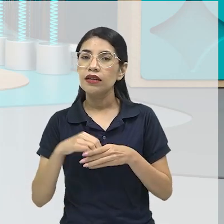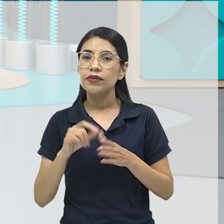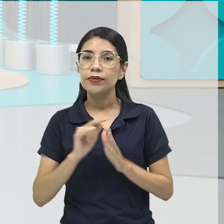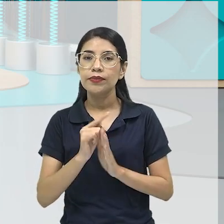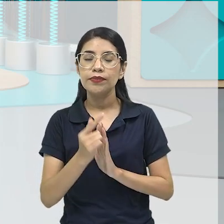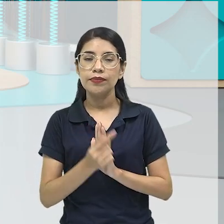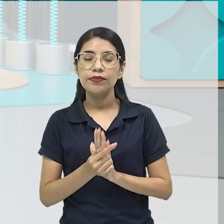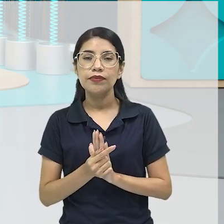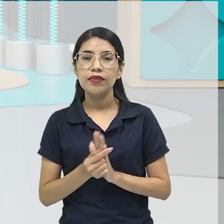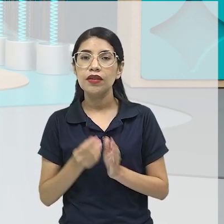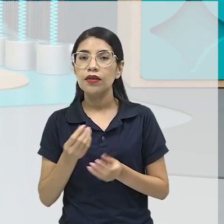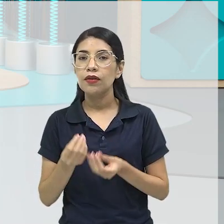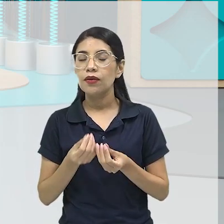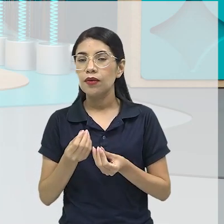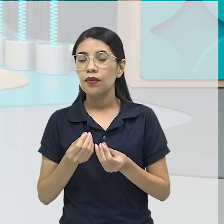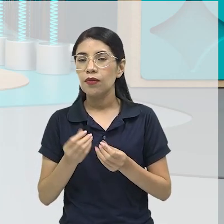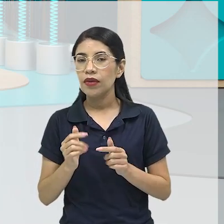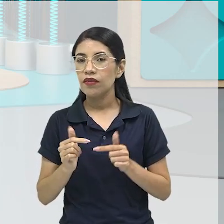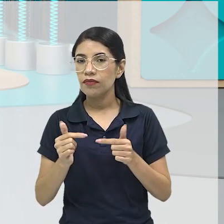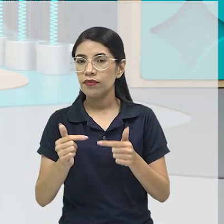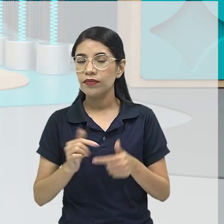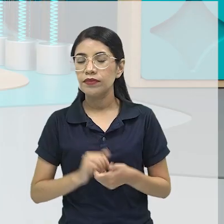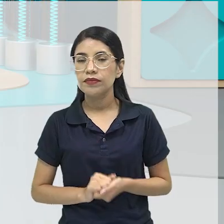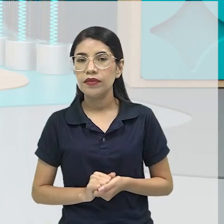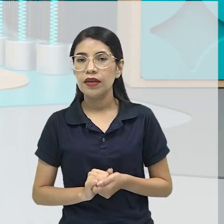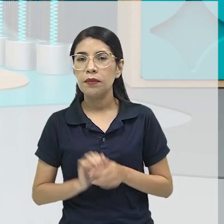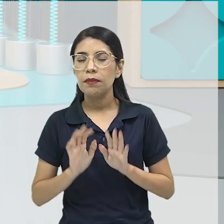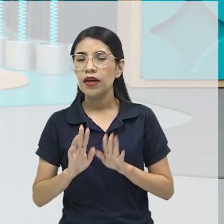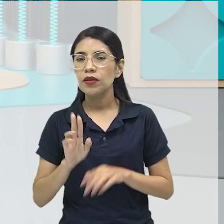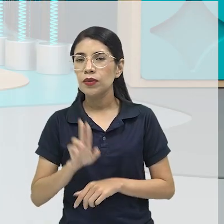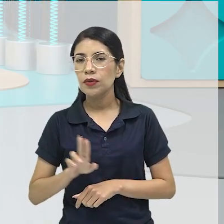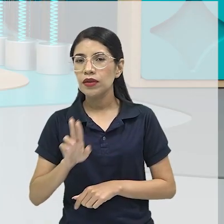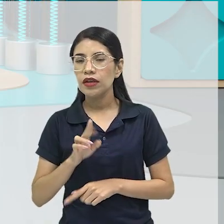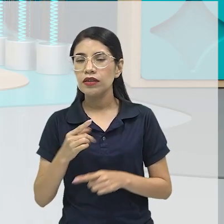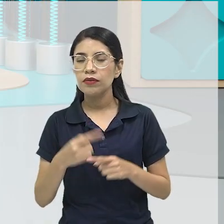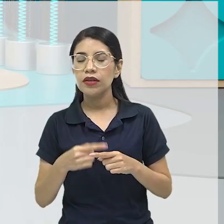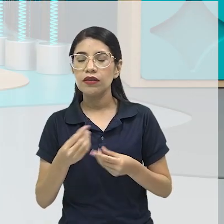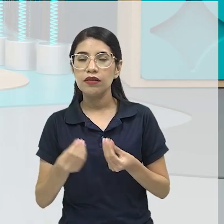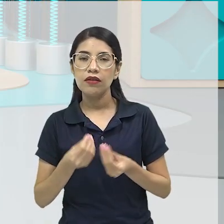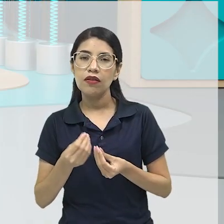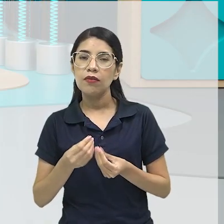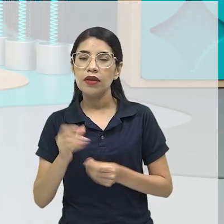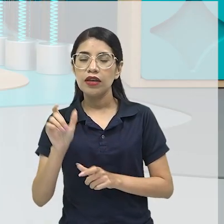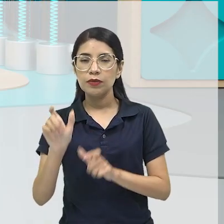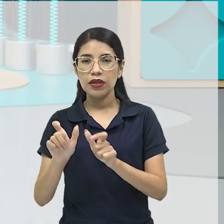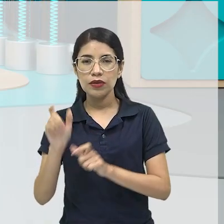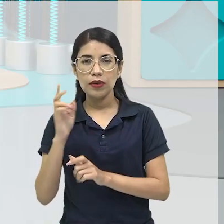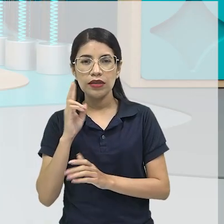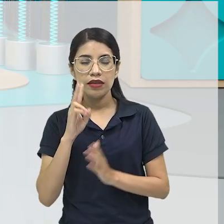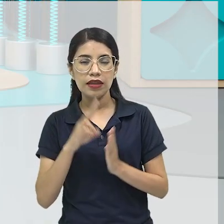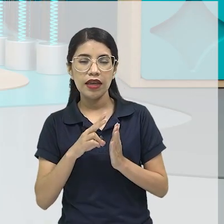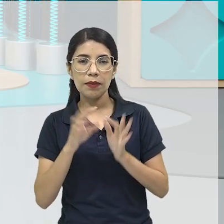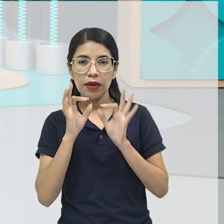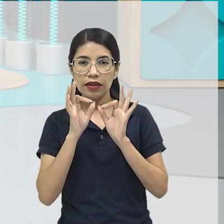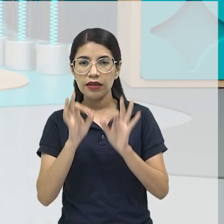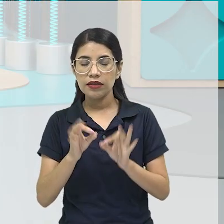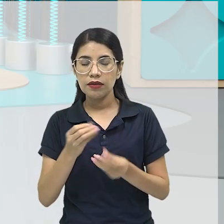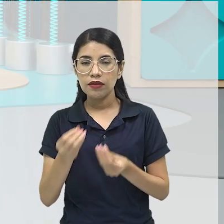é que é feito? A gente já sabe para que serve, mas o que é que eu vou utilizar? Como é que eu vou chamar a atenção do meu público? A gente sabe,